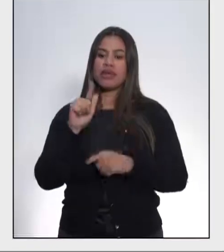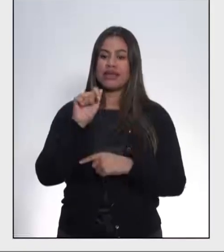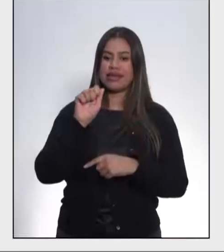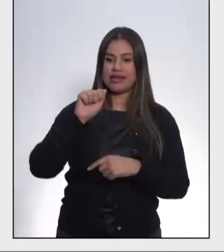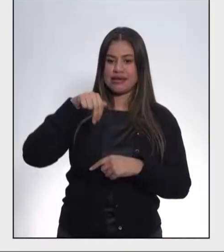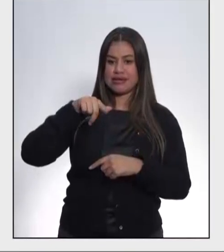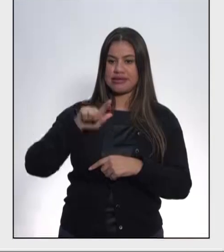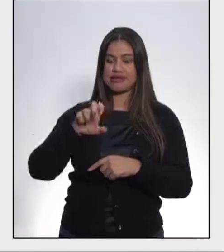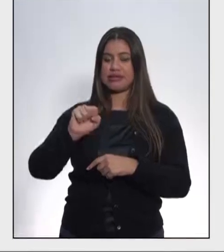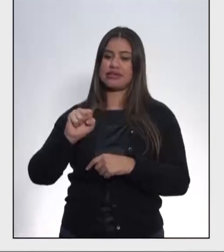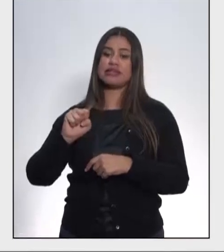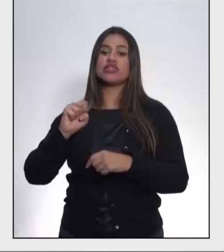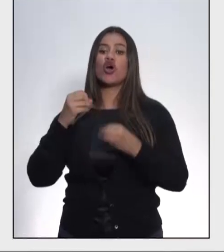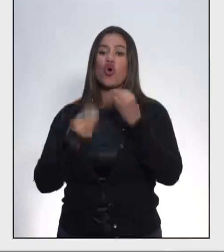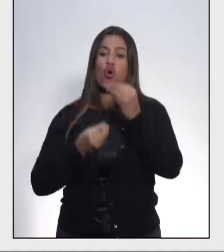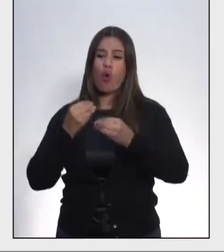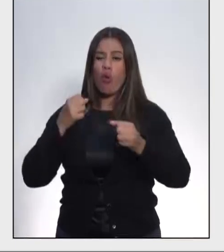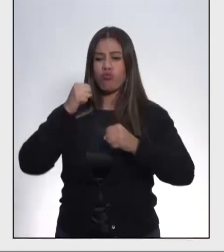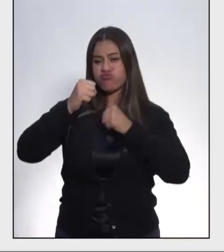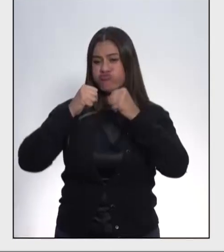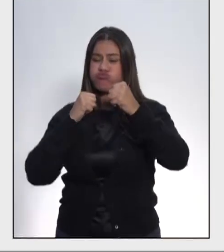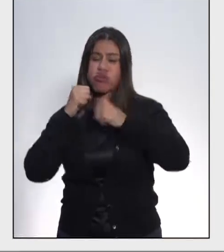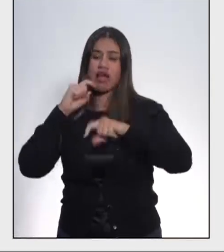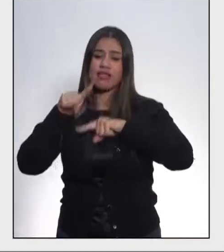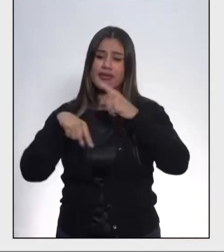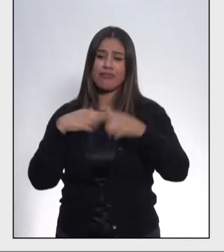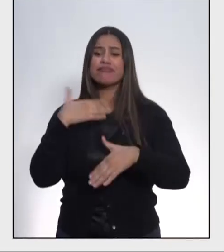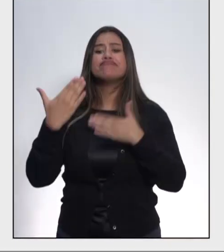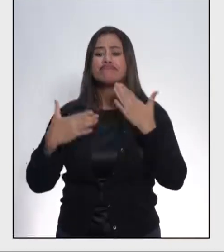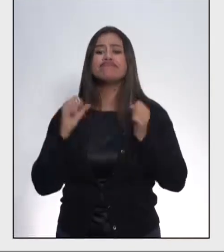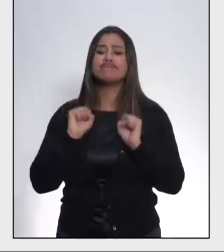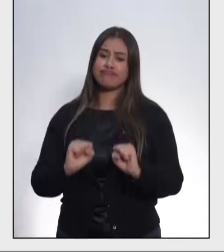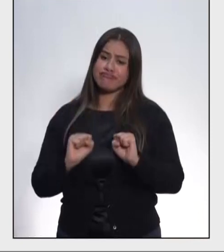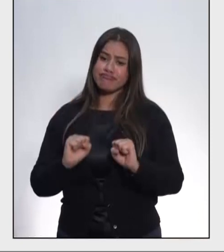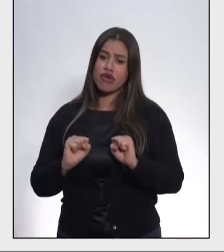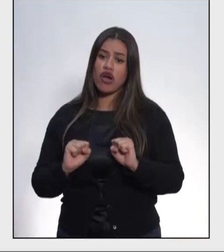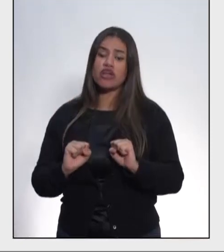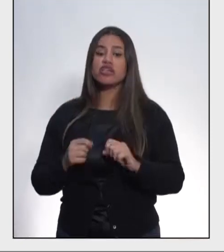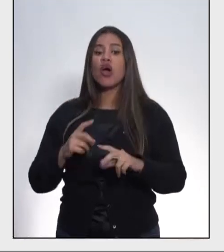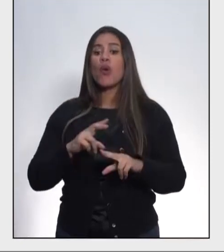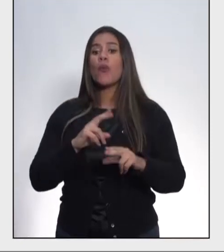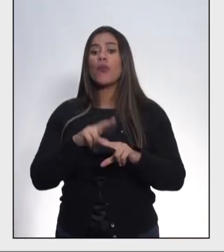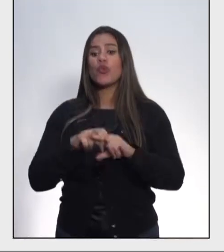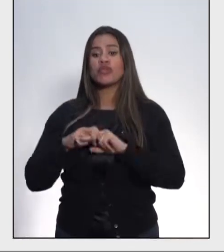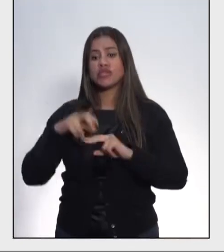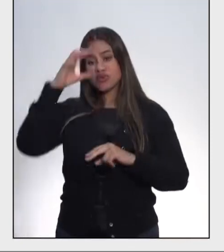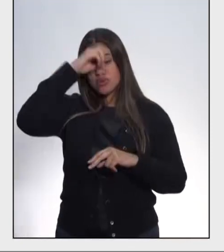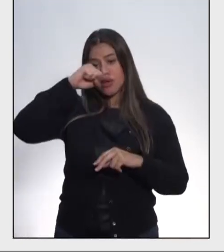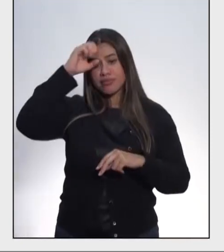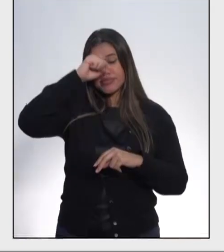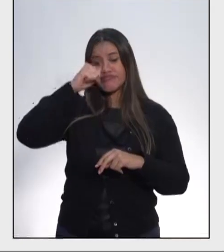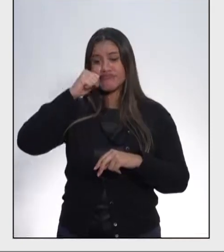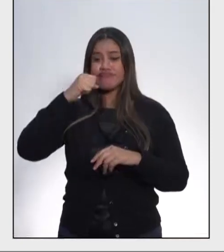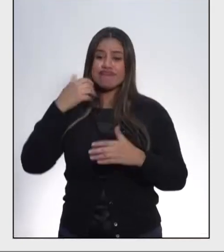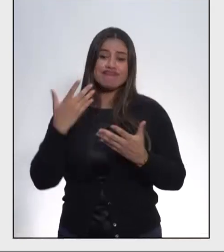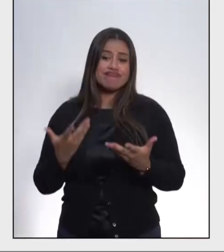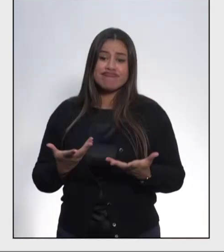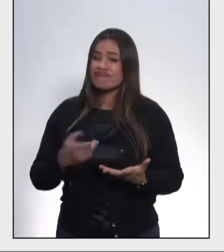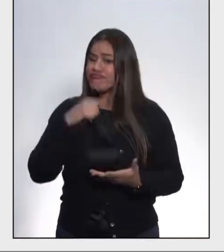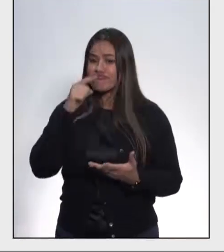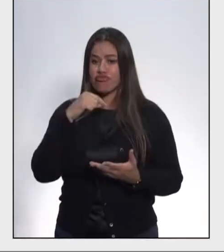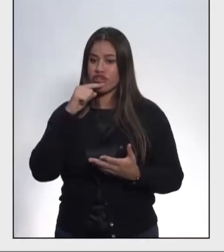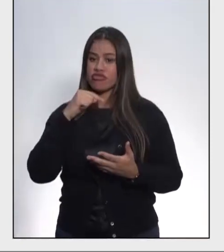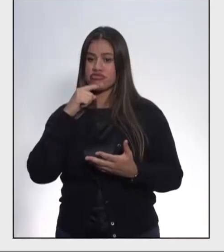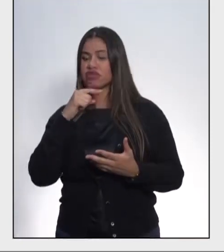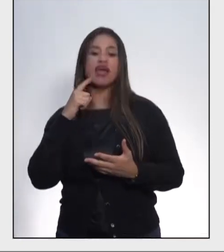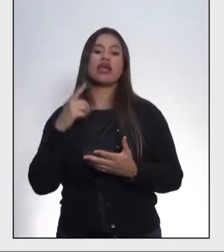lutas, resultando muitas vezes em fatalidades. Portanto, o verdadeiro objetivo da aprendizagem desses movimentos foi mal compreendido. Afinal, as